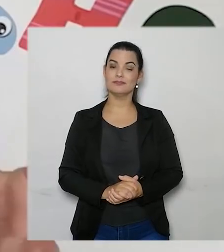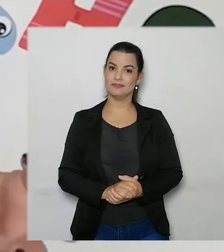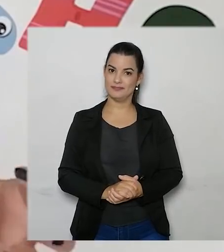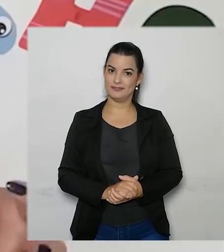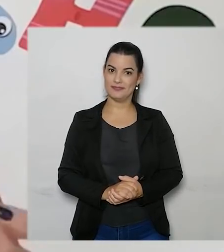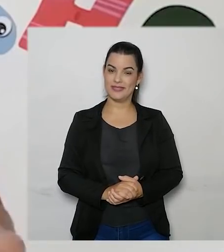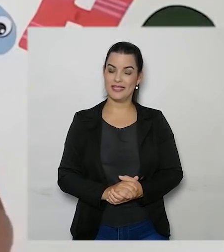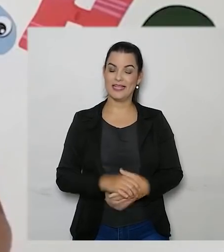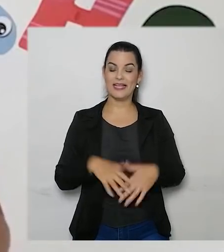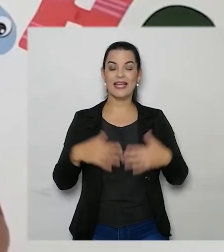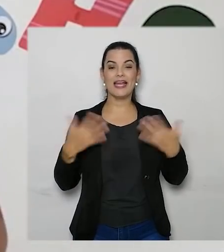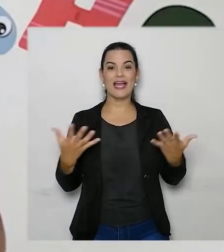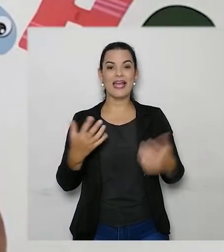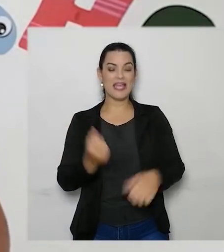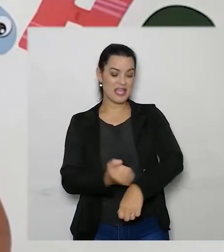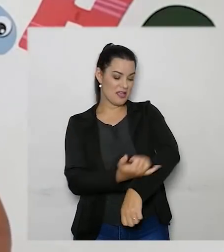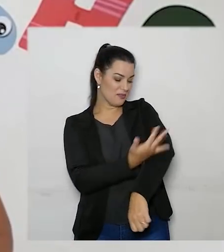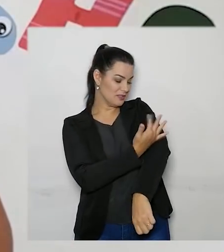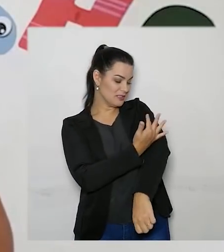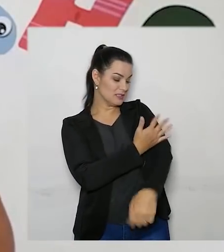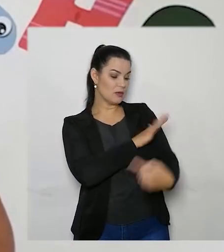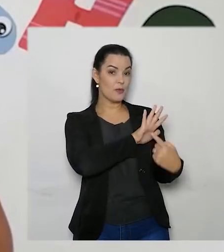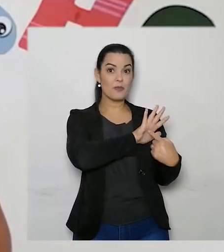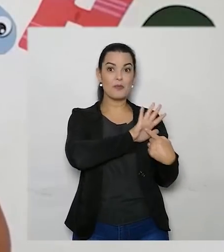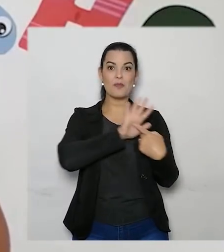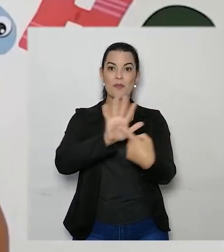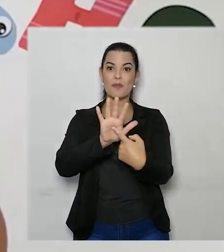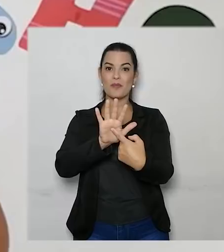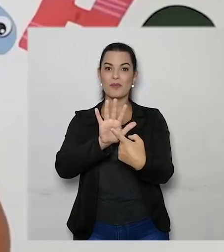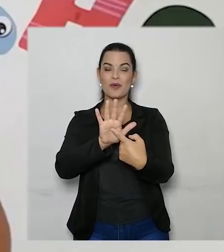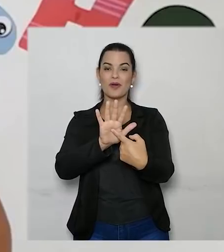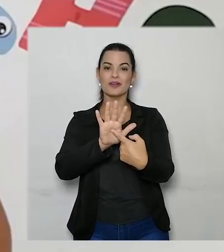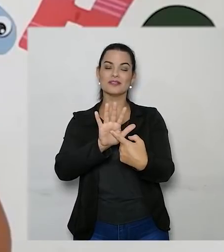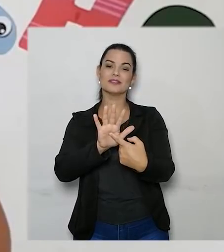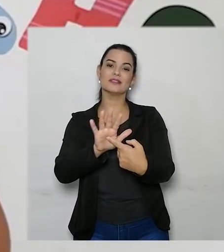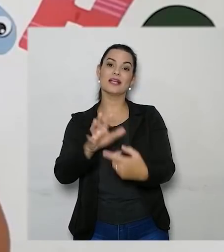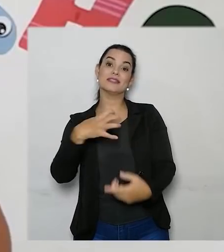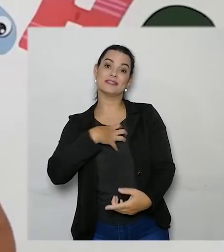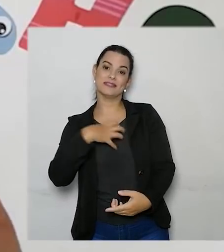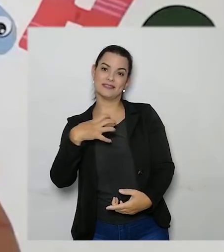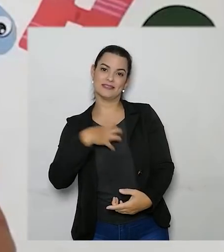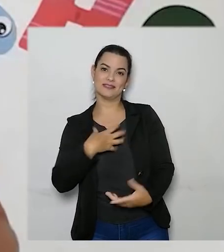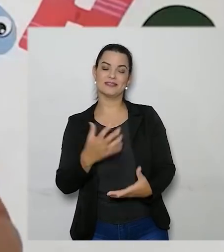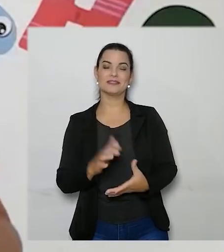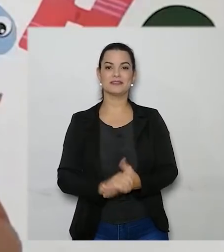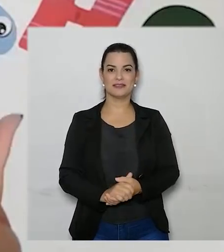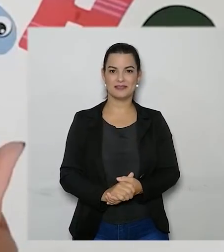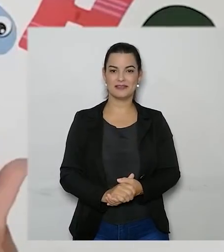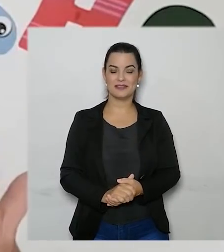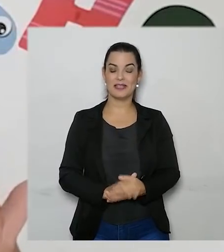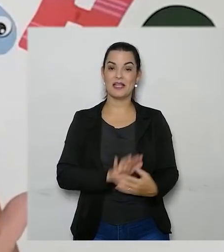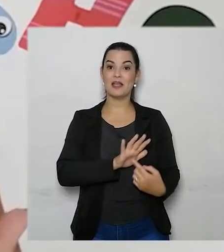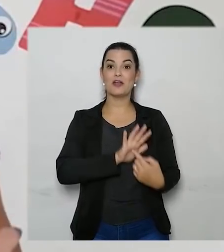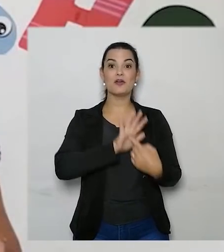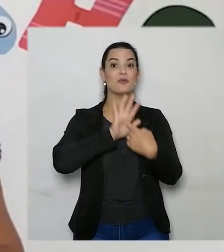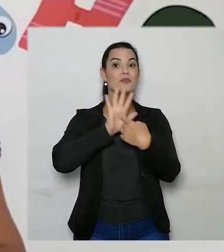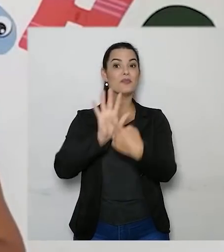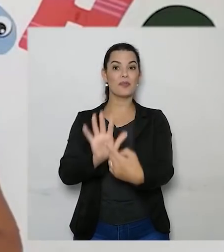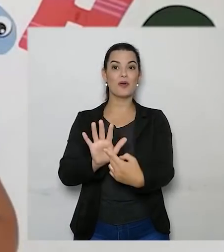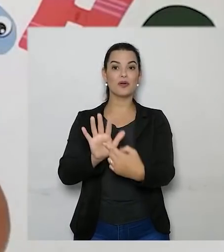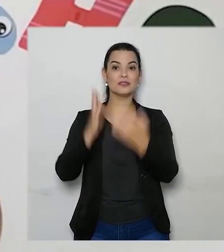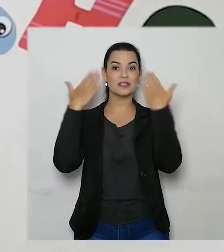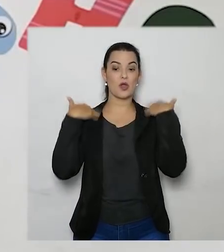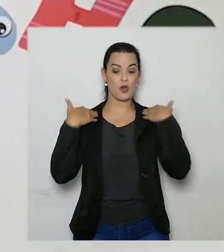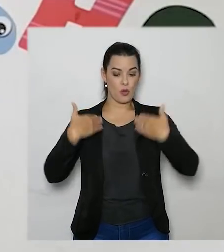Então, as emoções, elas refletem os sentimentos, elas externam